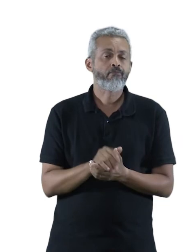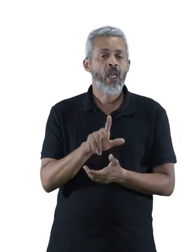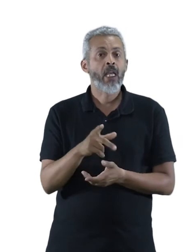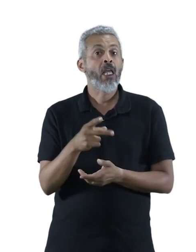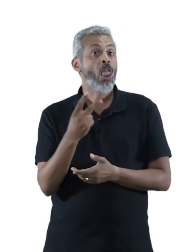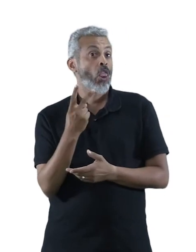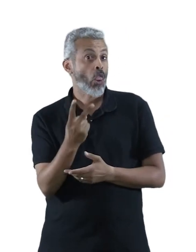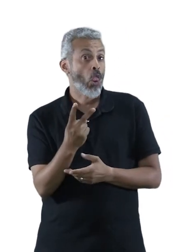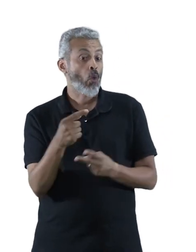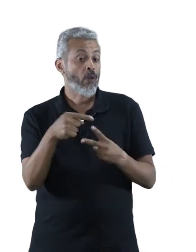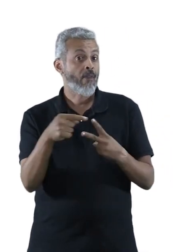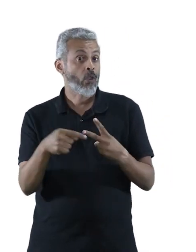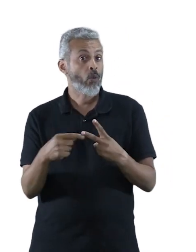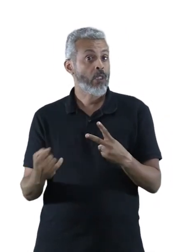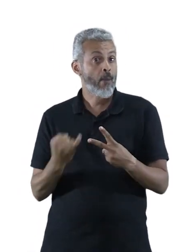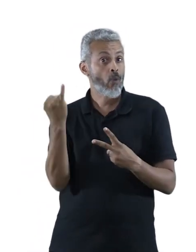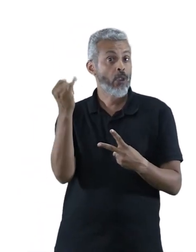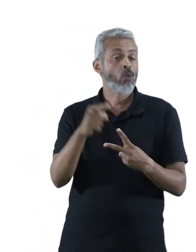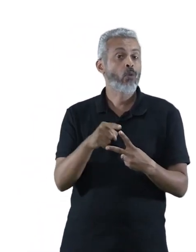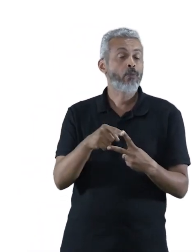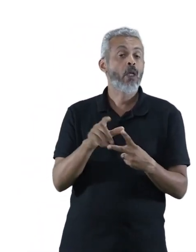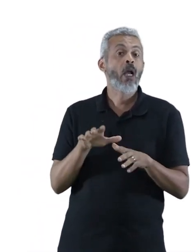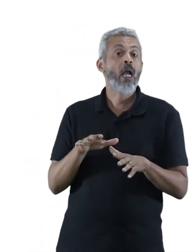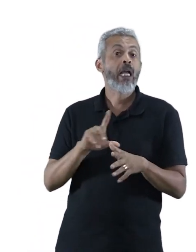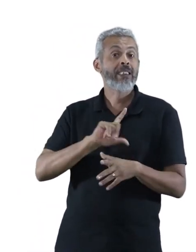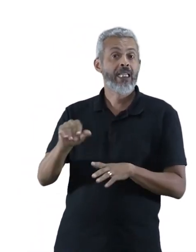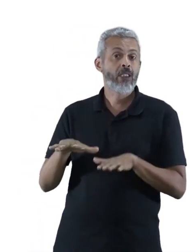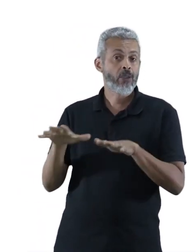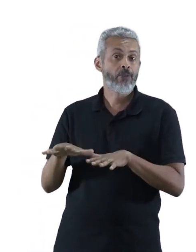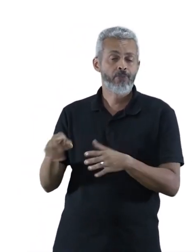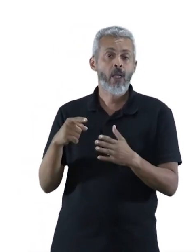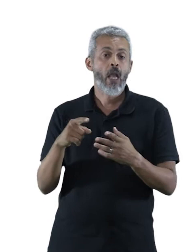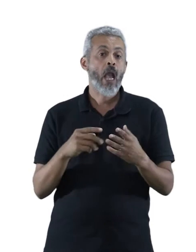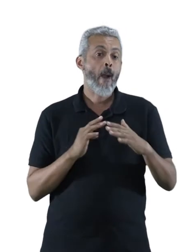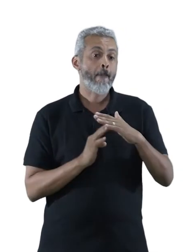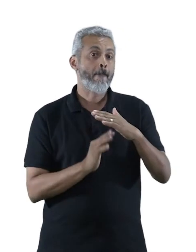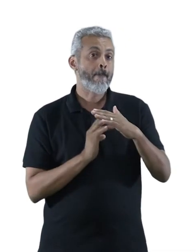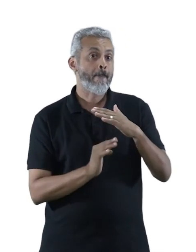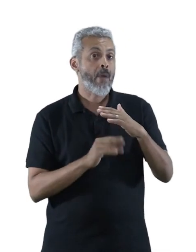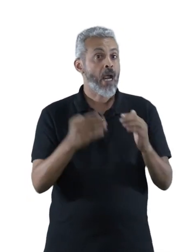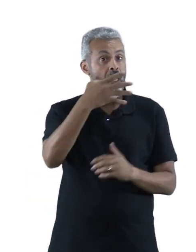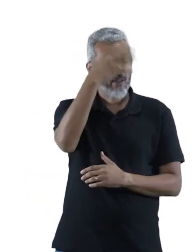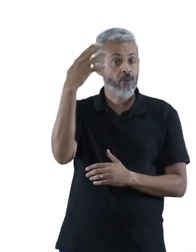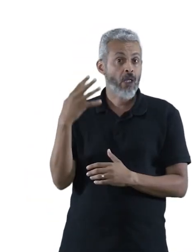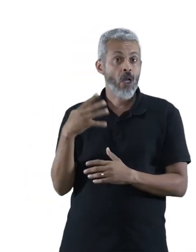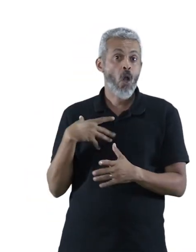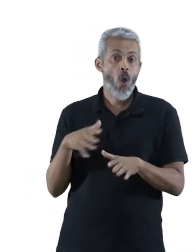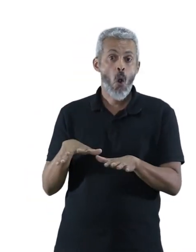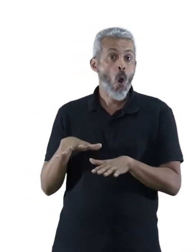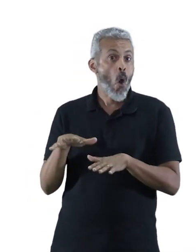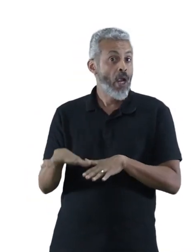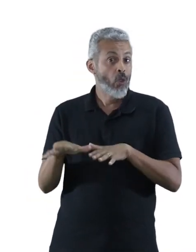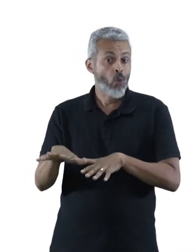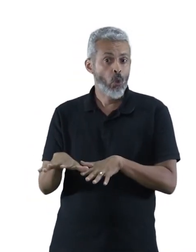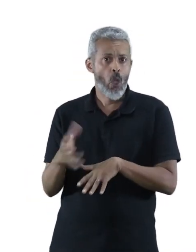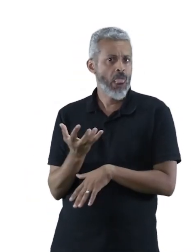dois fatores fundamentais para a saída do Reino Unido. O primeiro, a entrada de refugiados e imigrantes, que de uma certa forma o Reino Unido